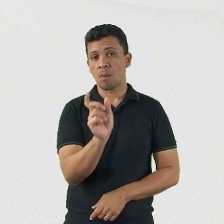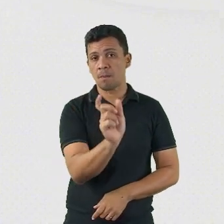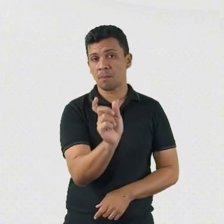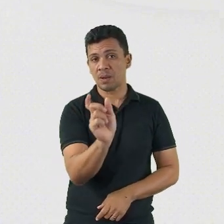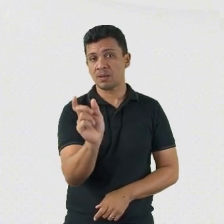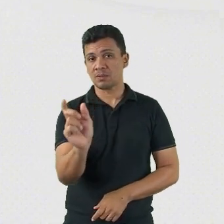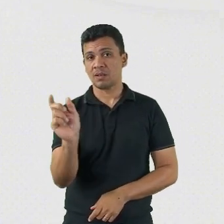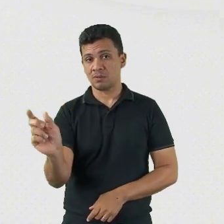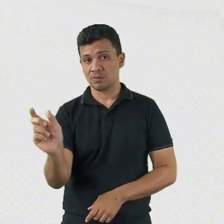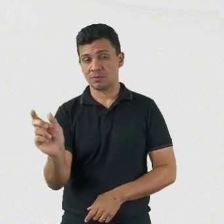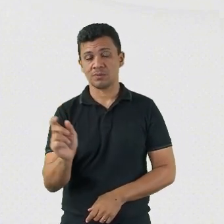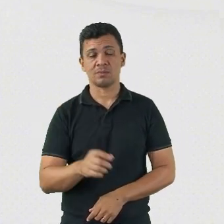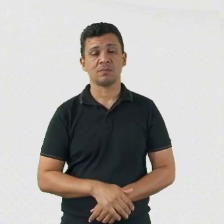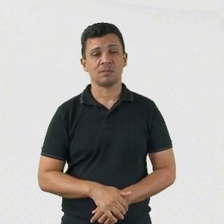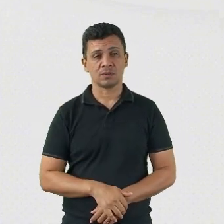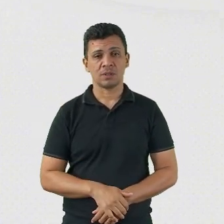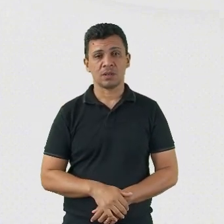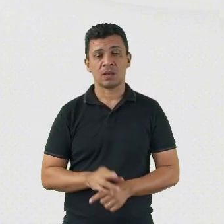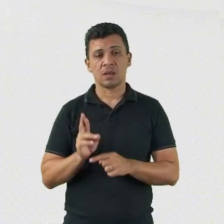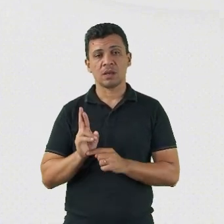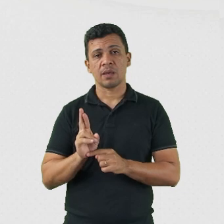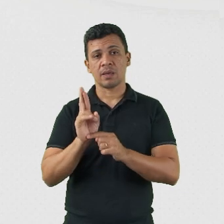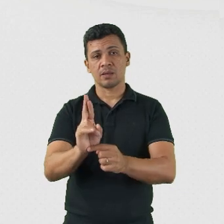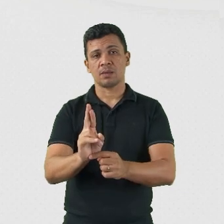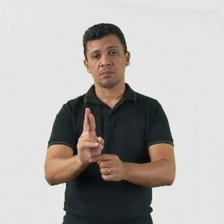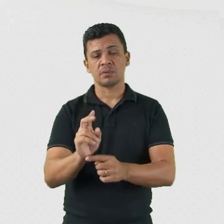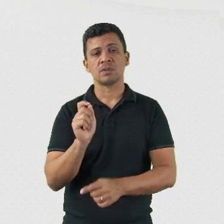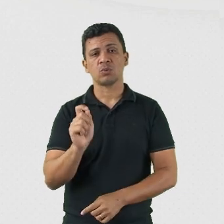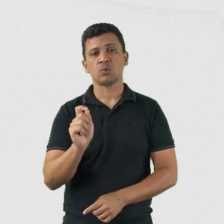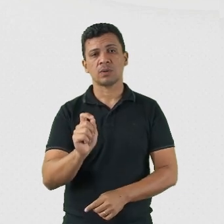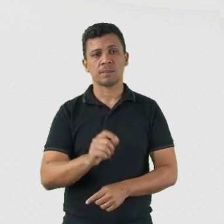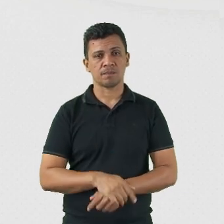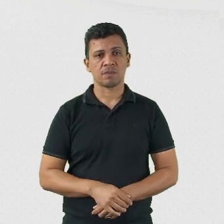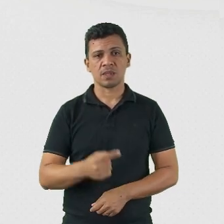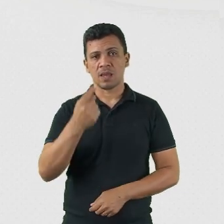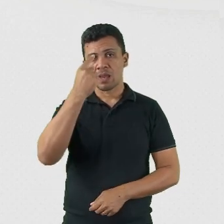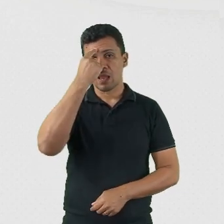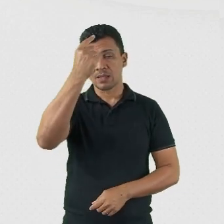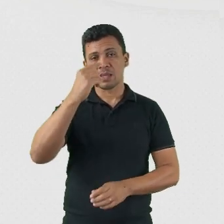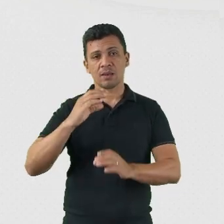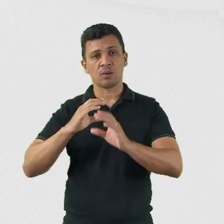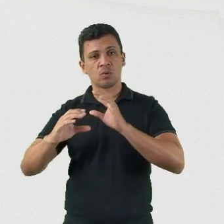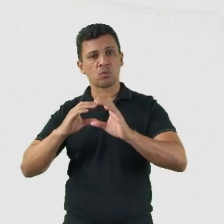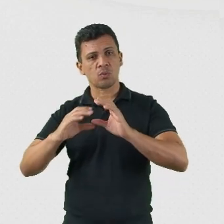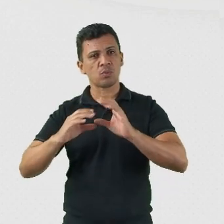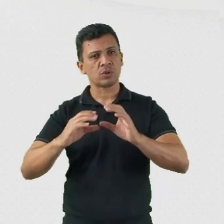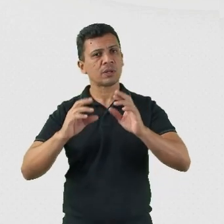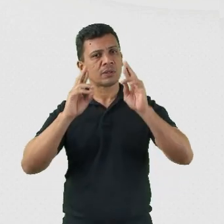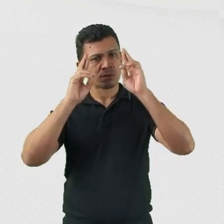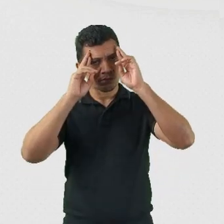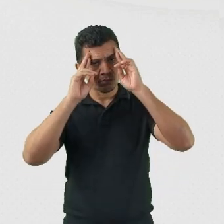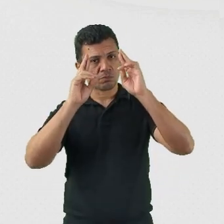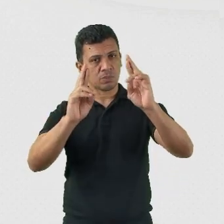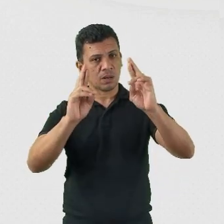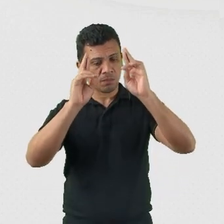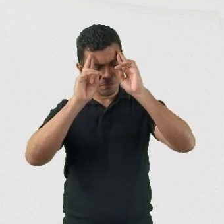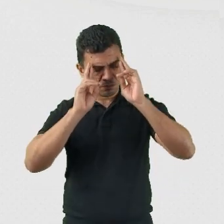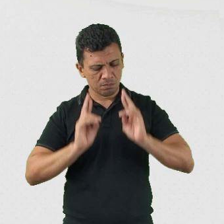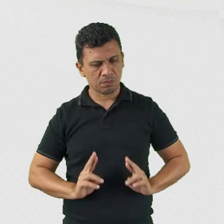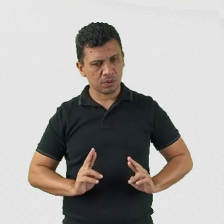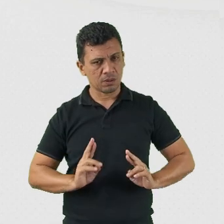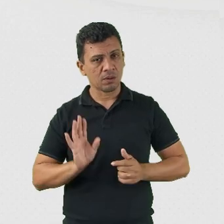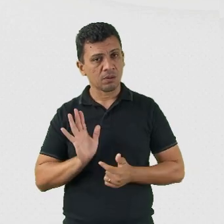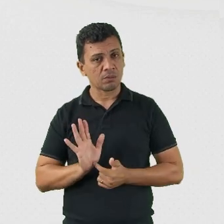grupos de palavras que representam essa ideia de uma comunicação mais respeitosa. Eles